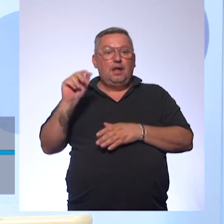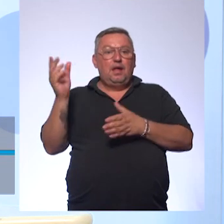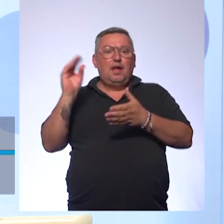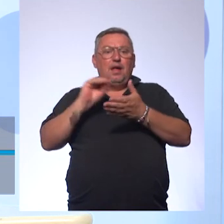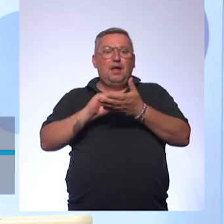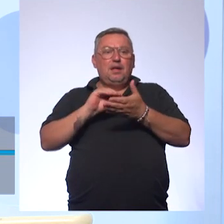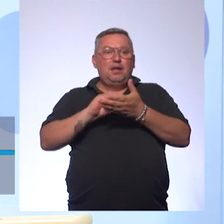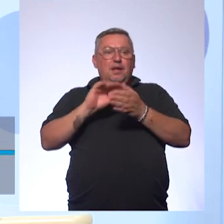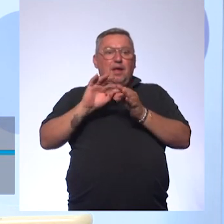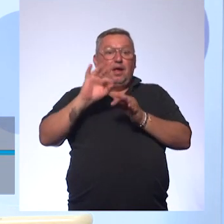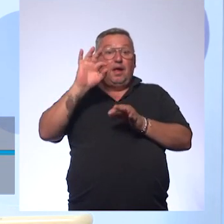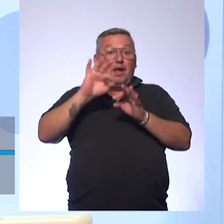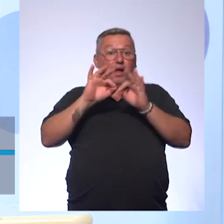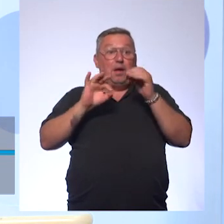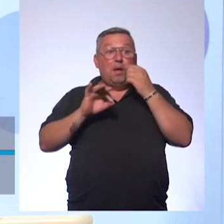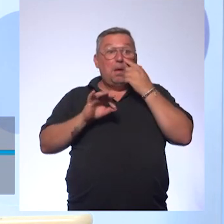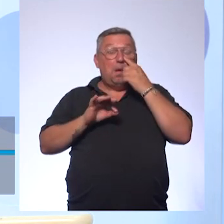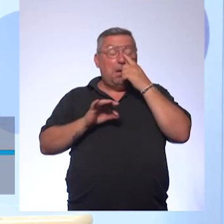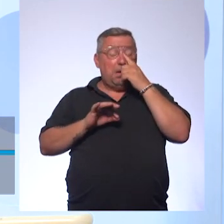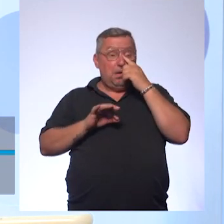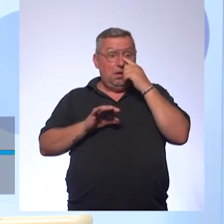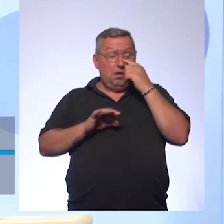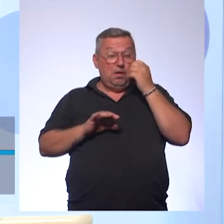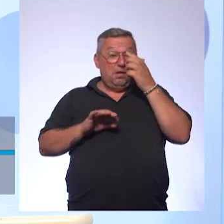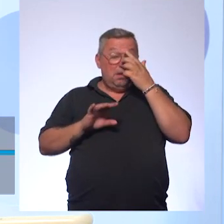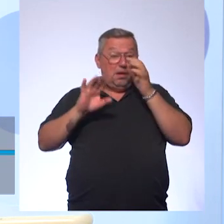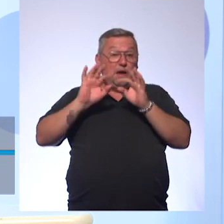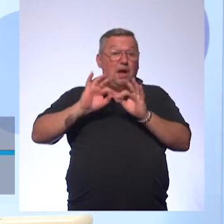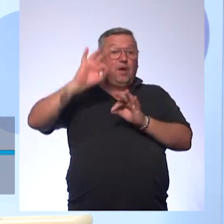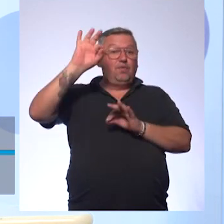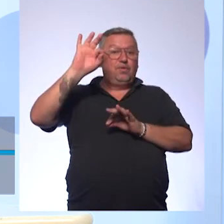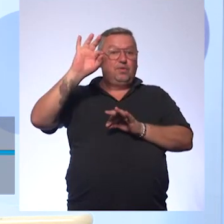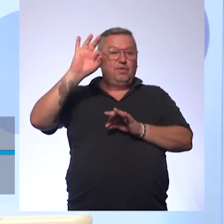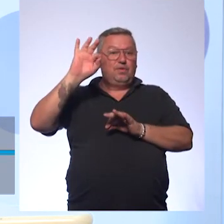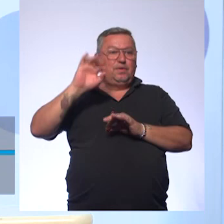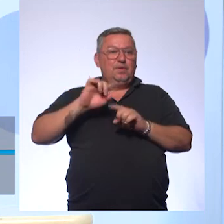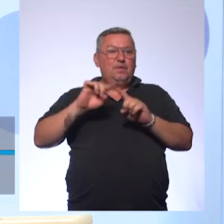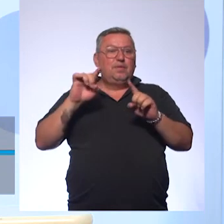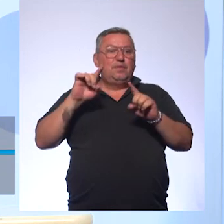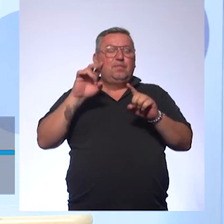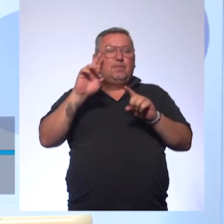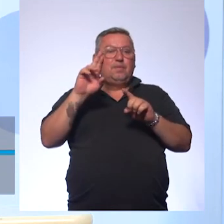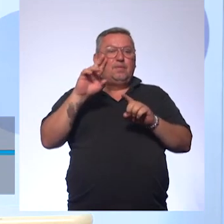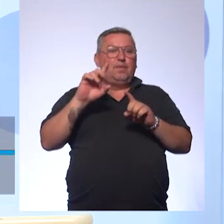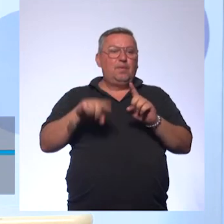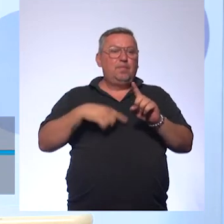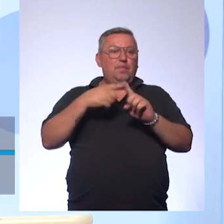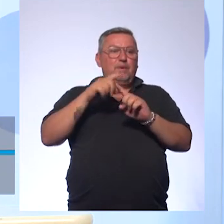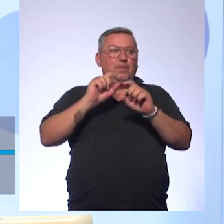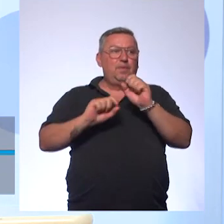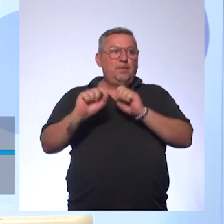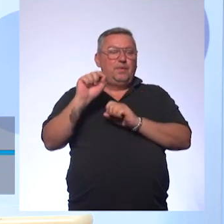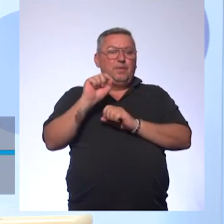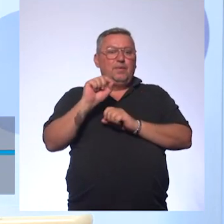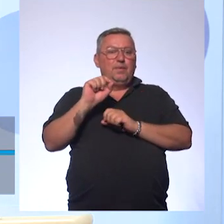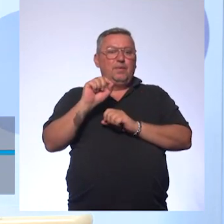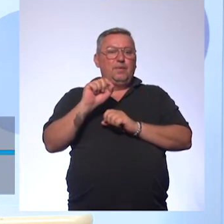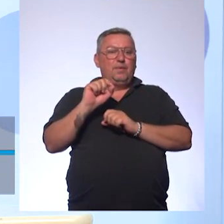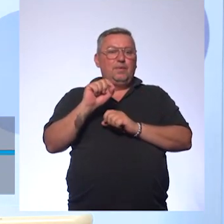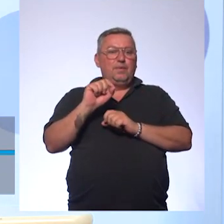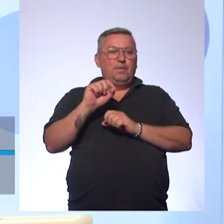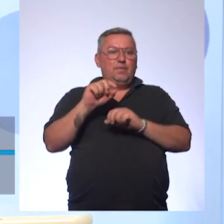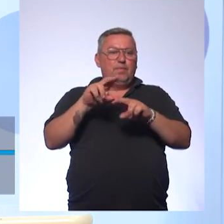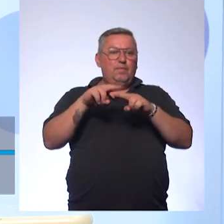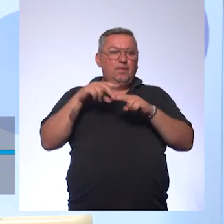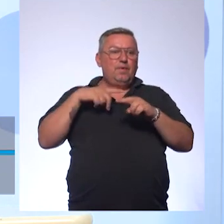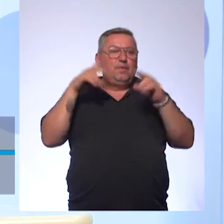com vocês. Ó. Professora Selma colocou assim, Ed, desmatamento, queimadas, queima de combustível fóssil,